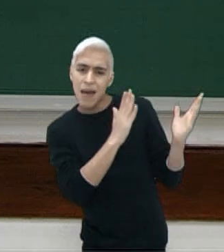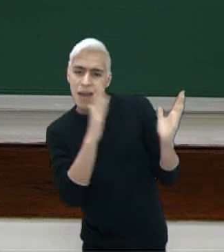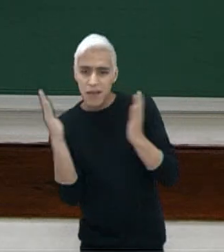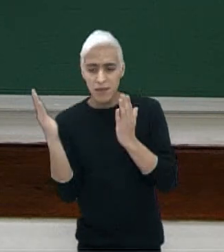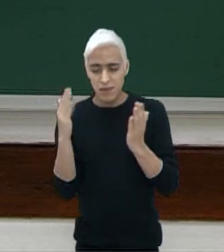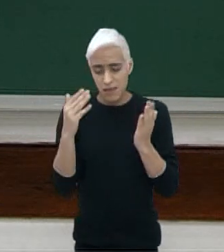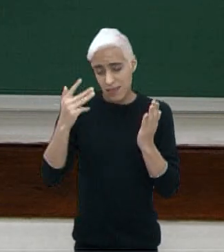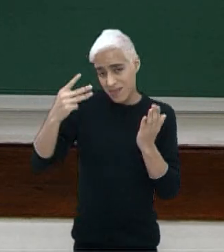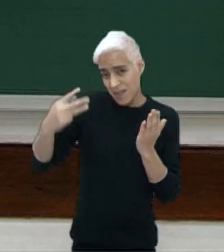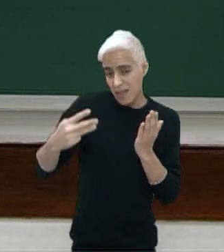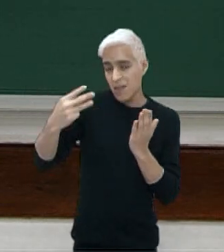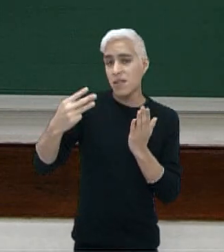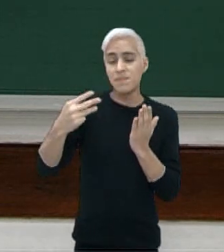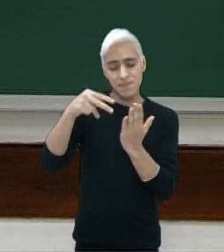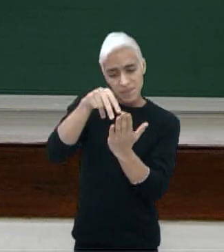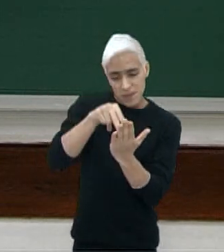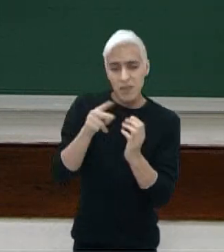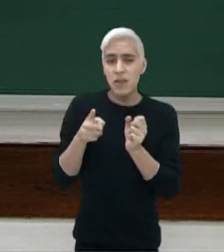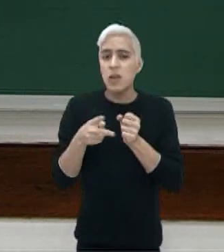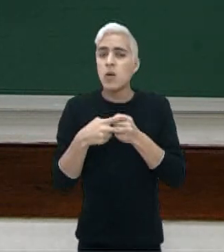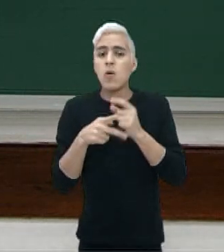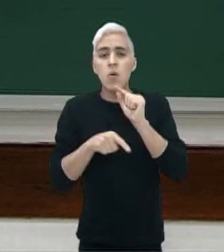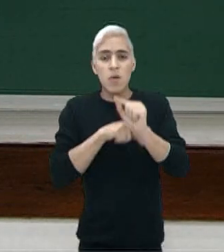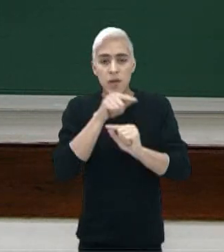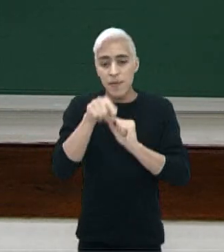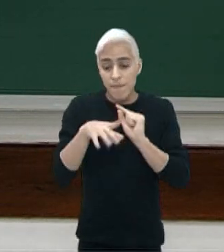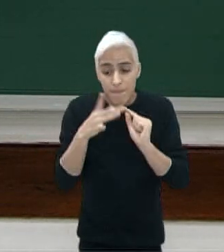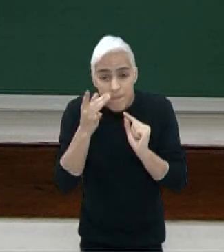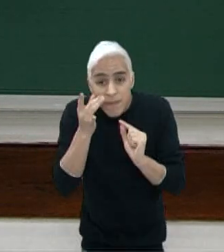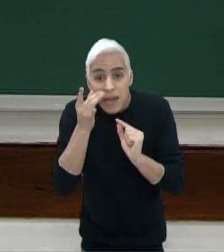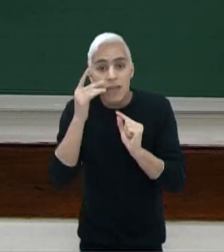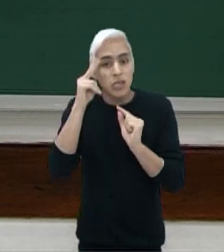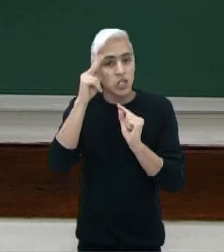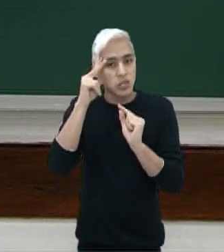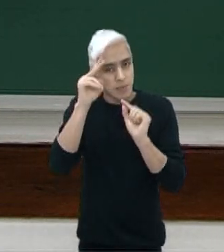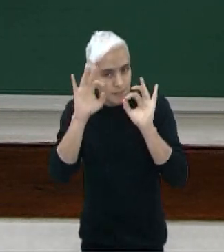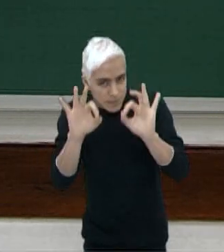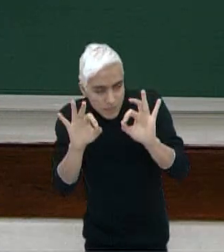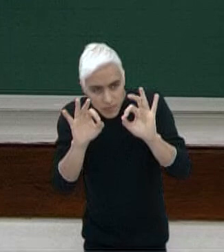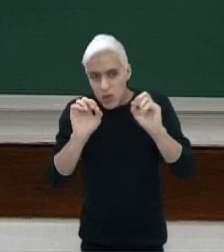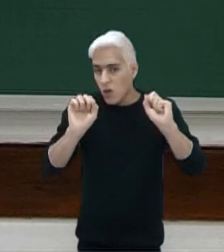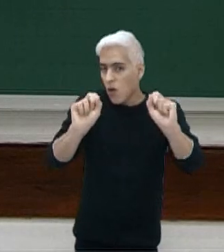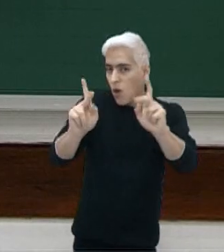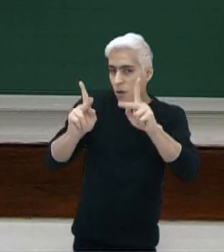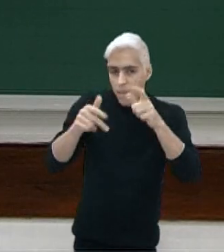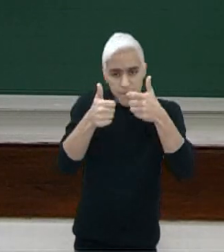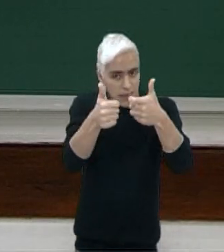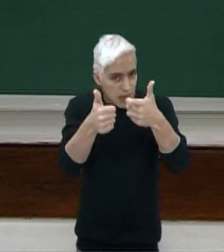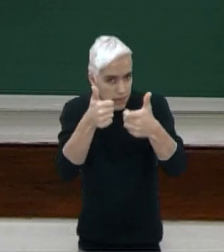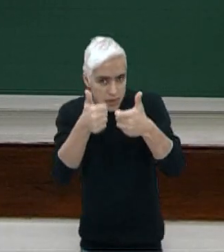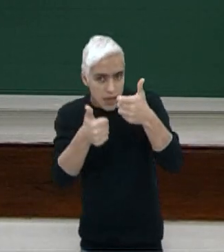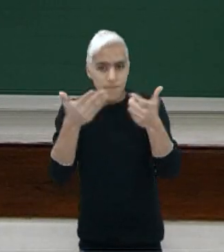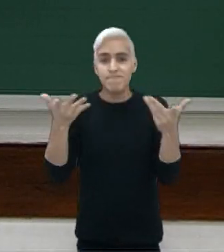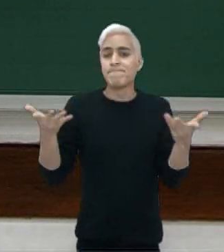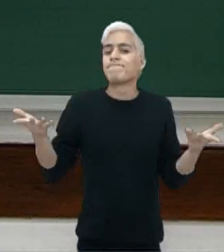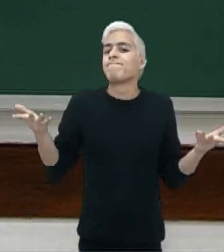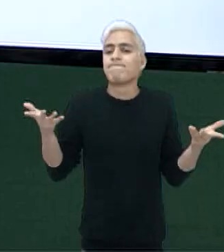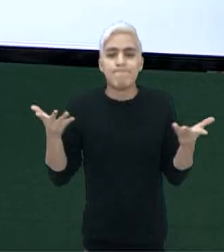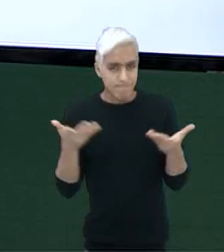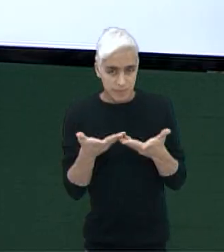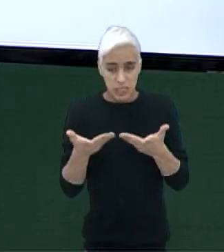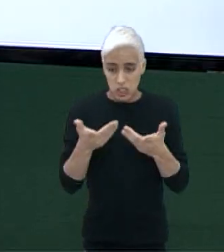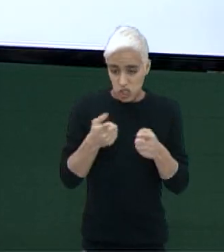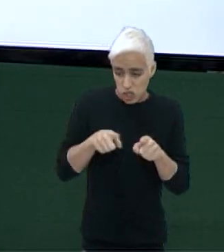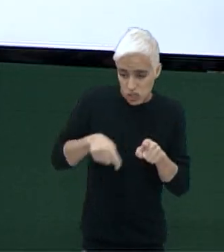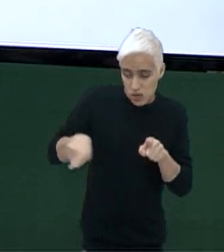Em terceira pessoa. E os verbos estavam no presente. Ok? Belezinha? Agora vamos voltar